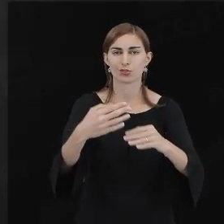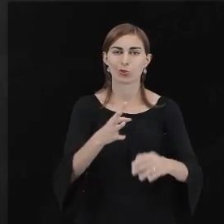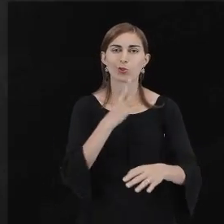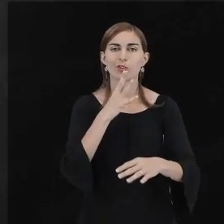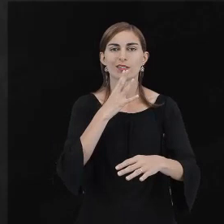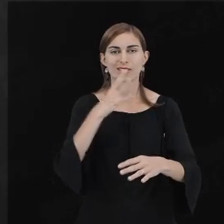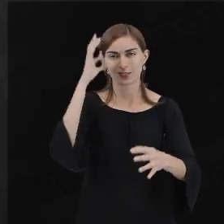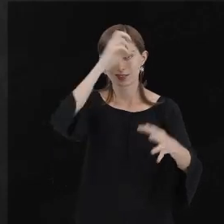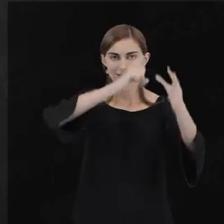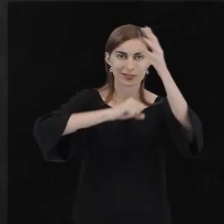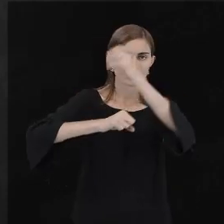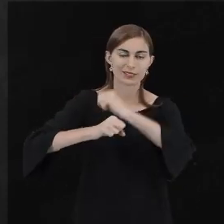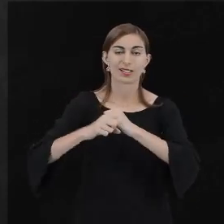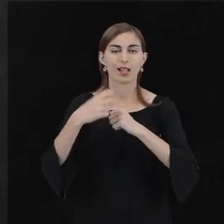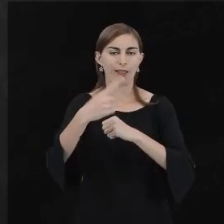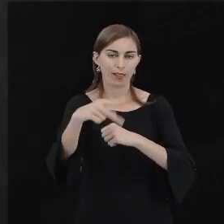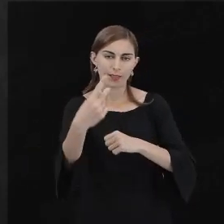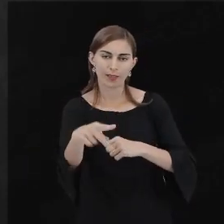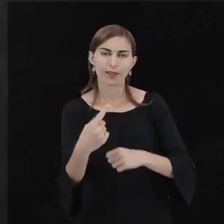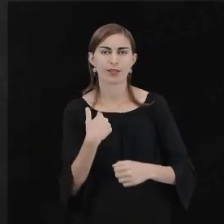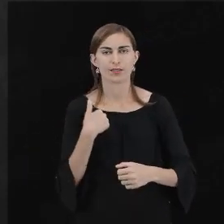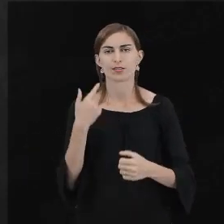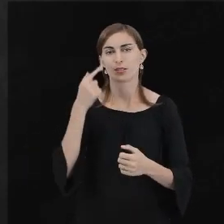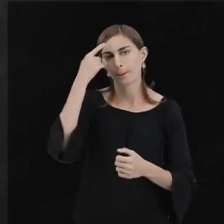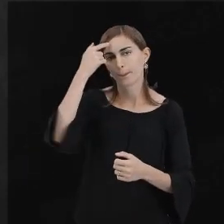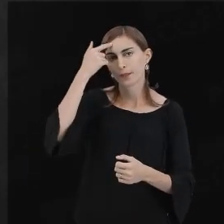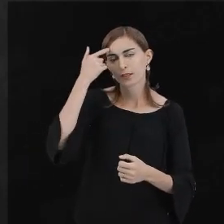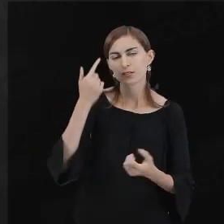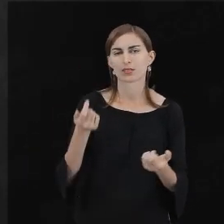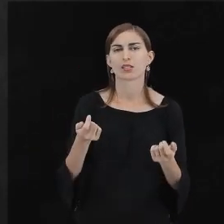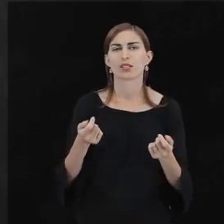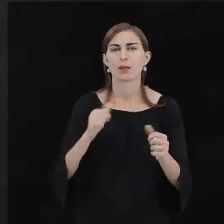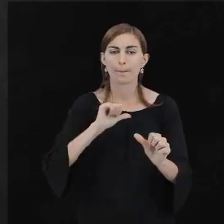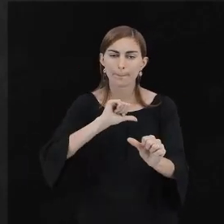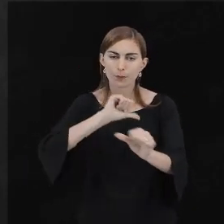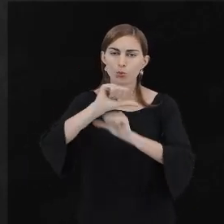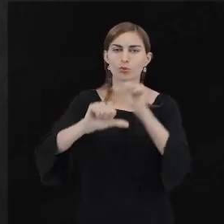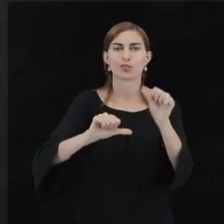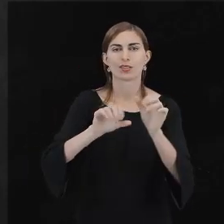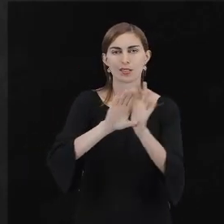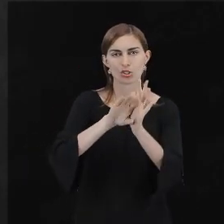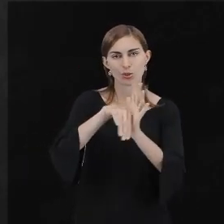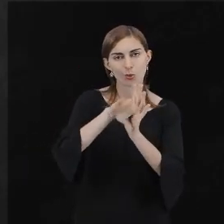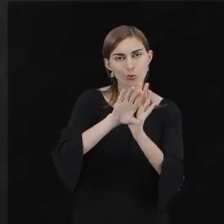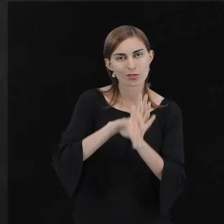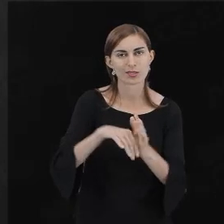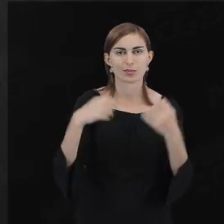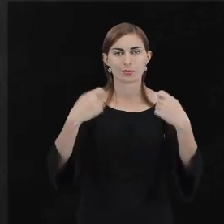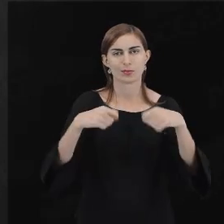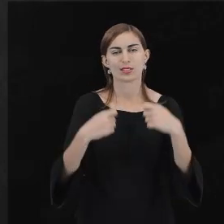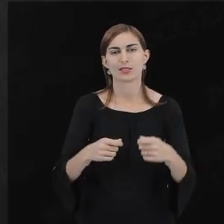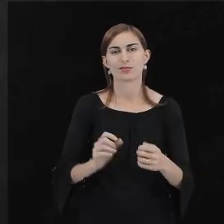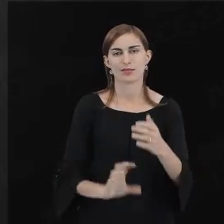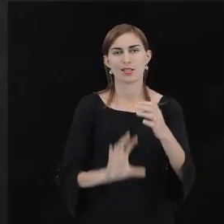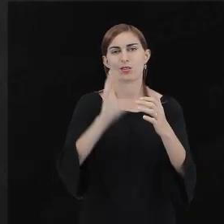fragilidades. Uma coisa importante para a gente pensar é que